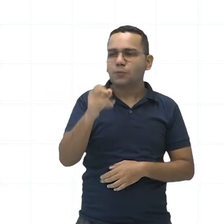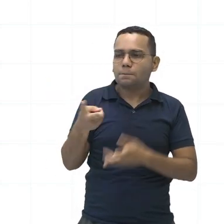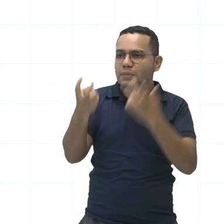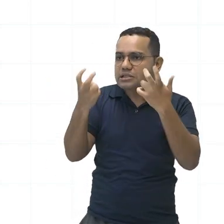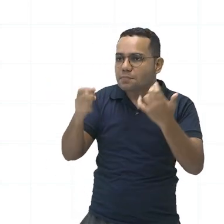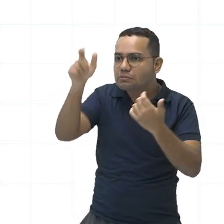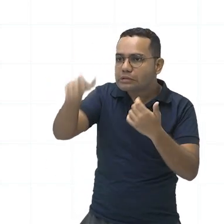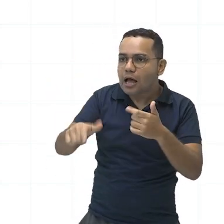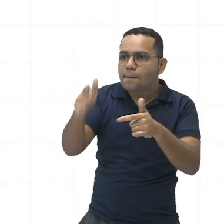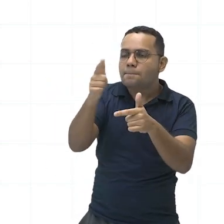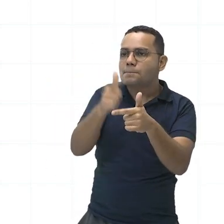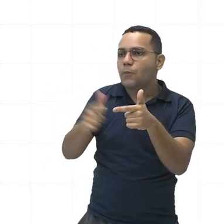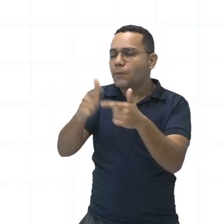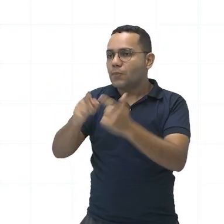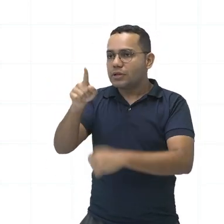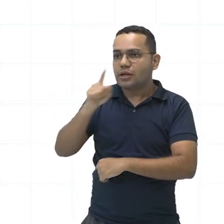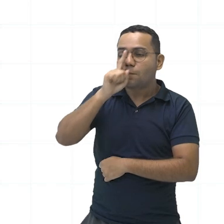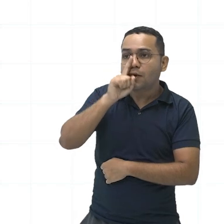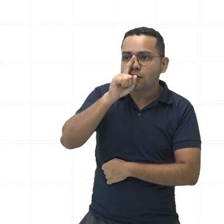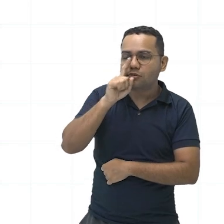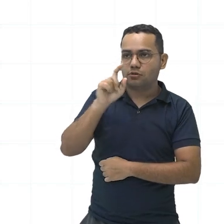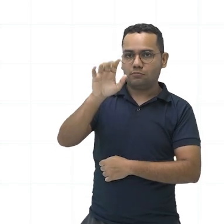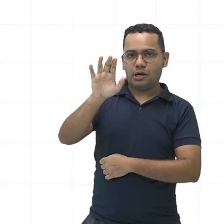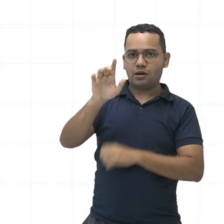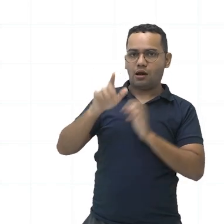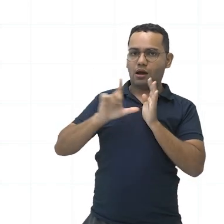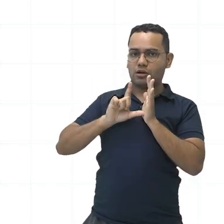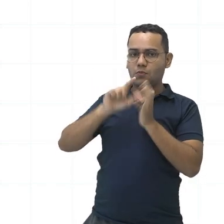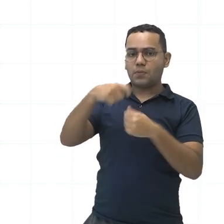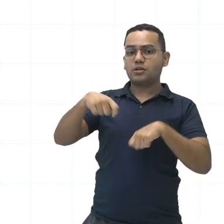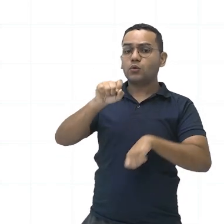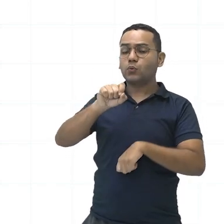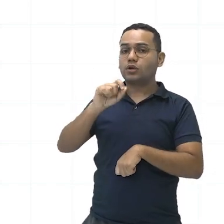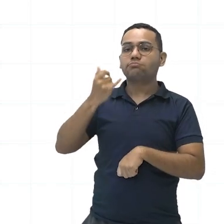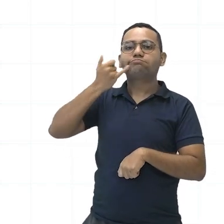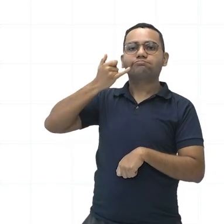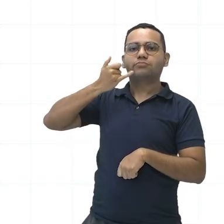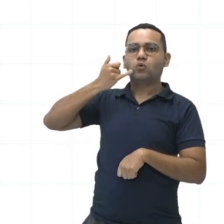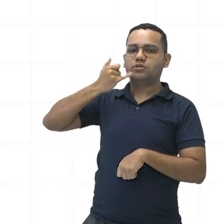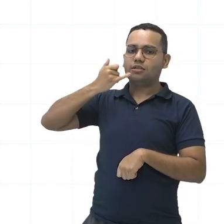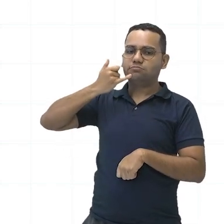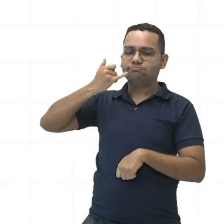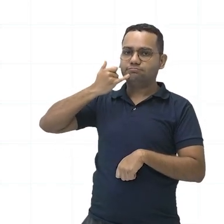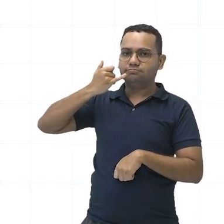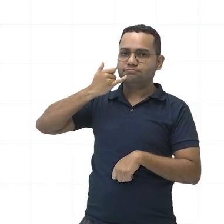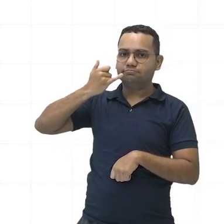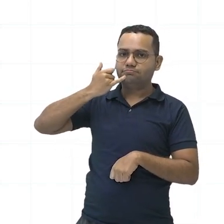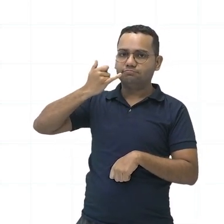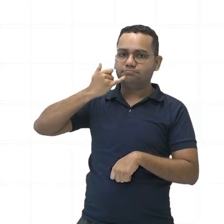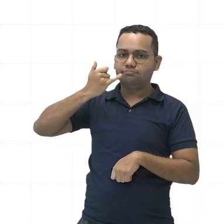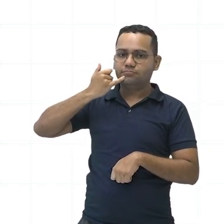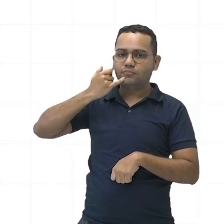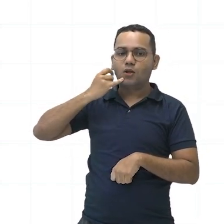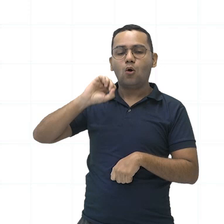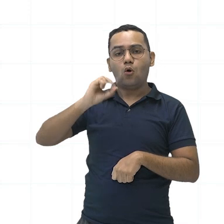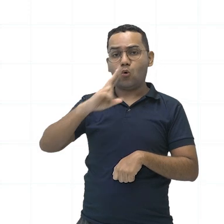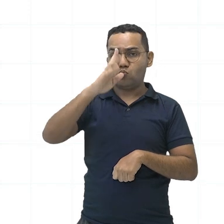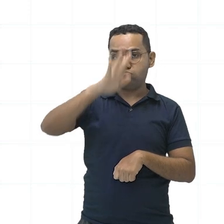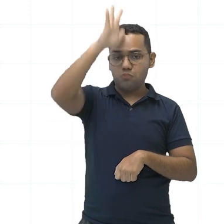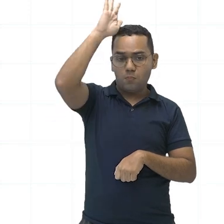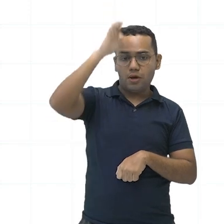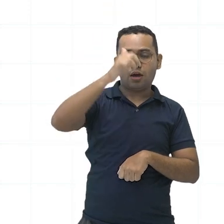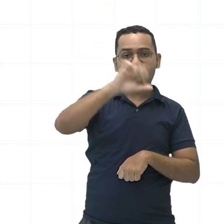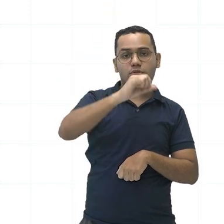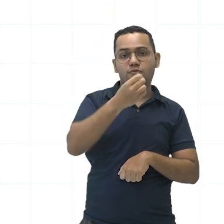mal, o que você vai fazer? Ligar para o atendimento emergencial especializado, que é o Corpo de Bombeiros, através